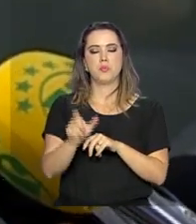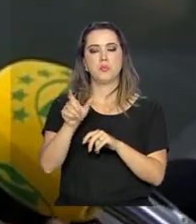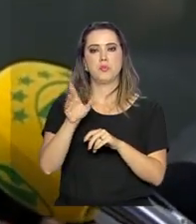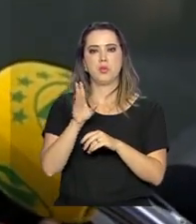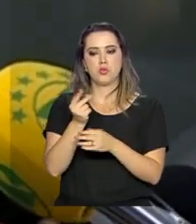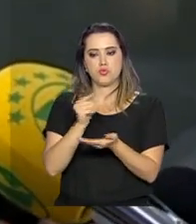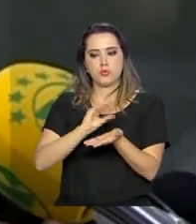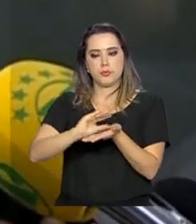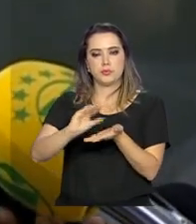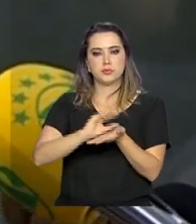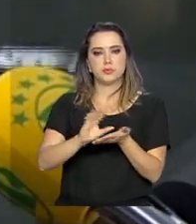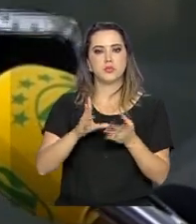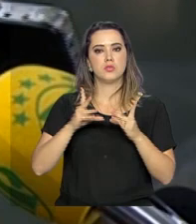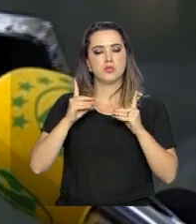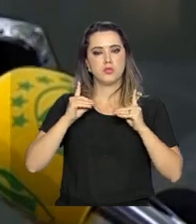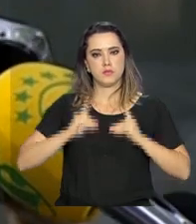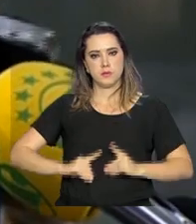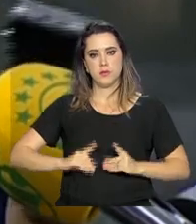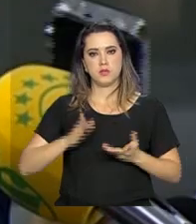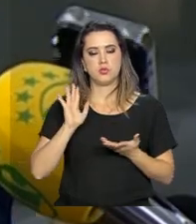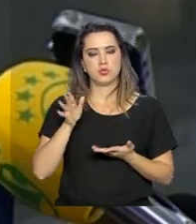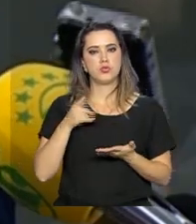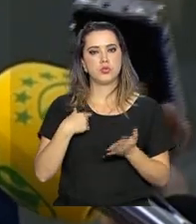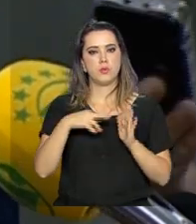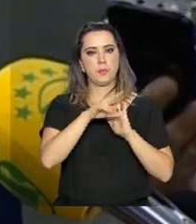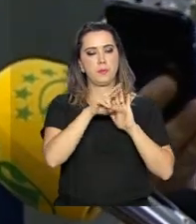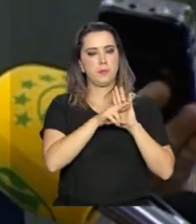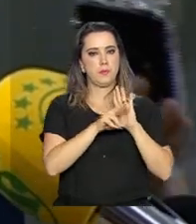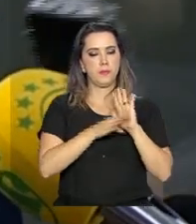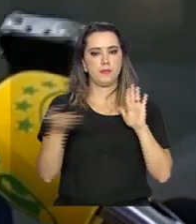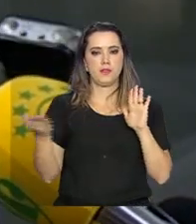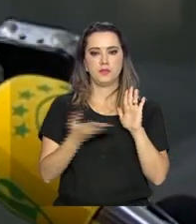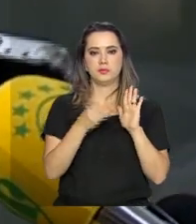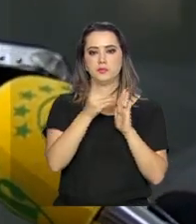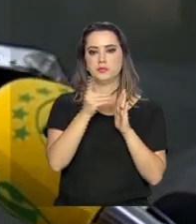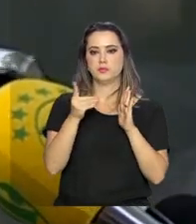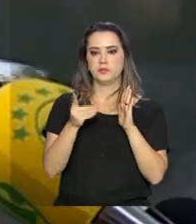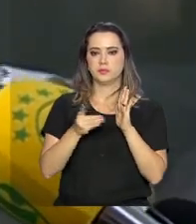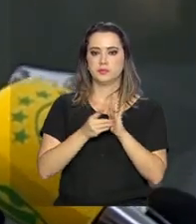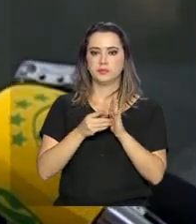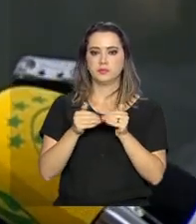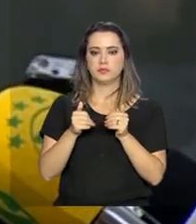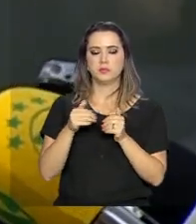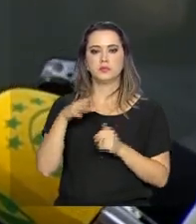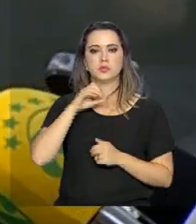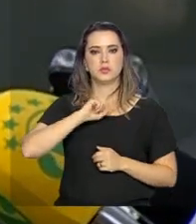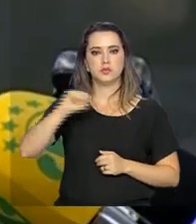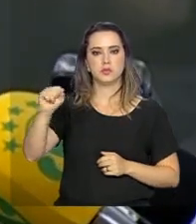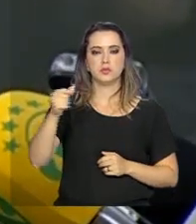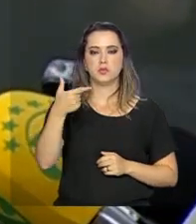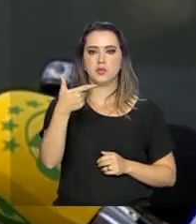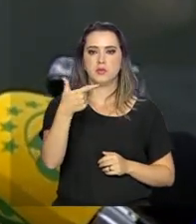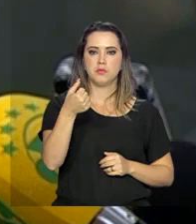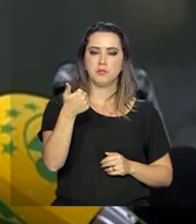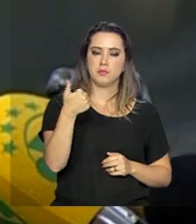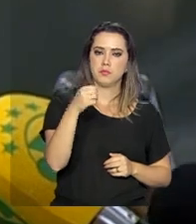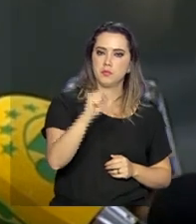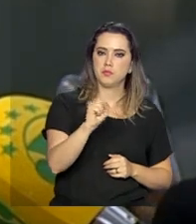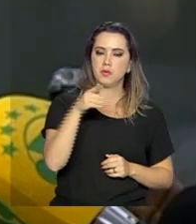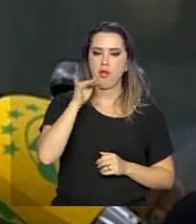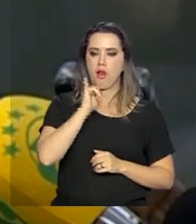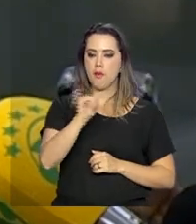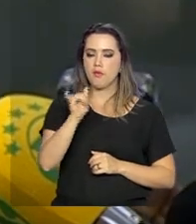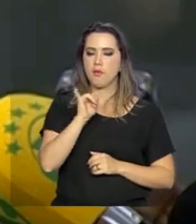é de 2015 ela só foi regulada agora por um decreto em abril de 2018 ela visa justamente